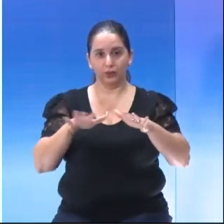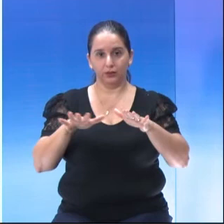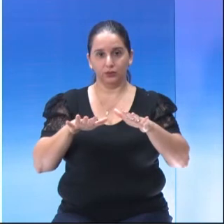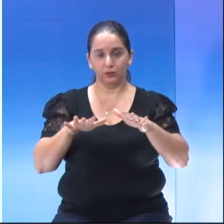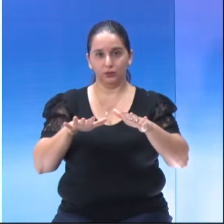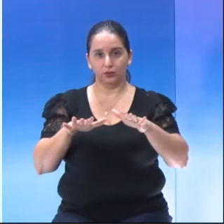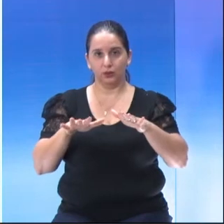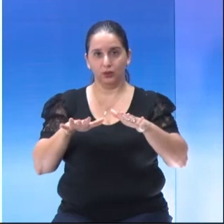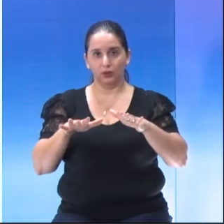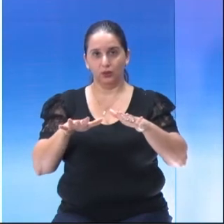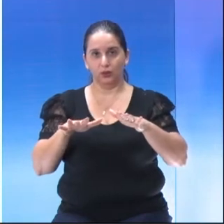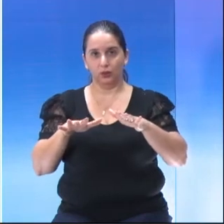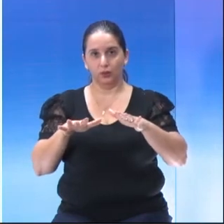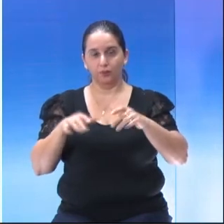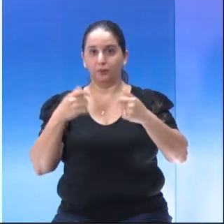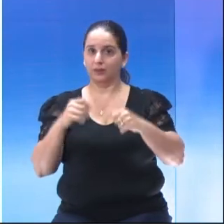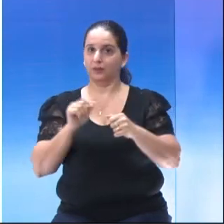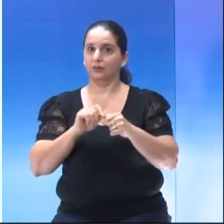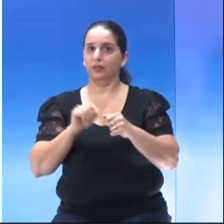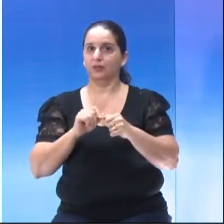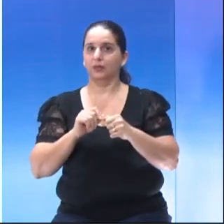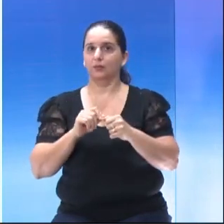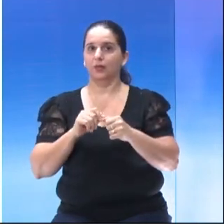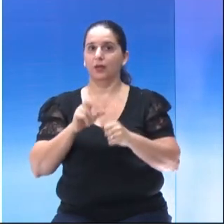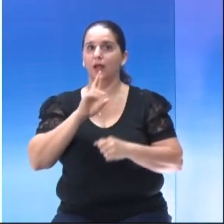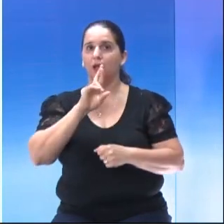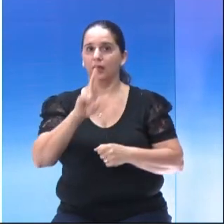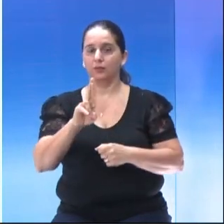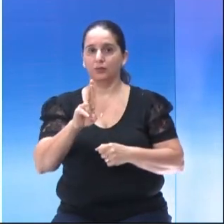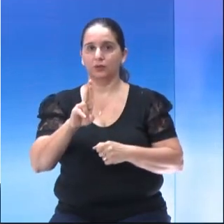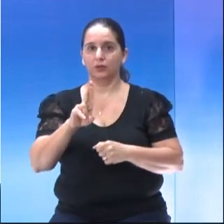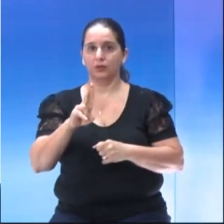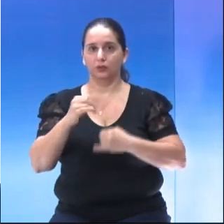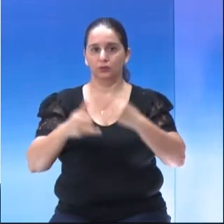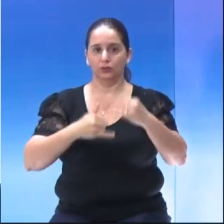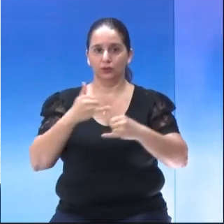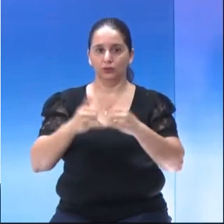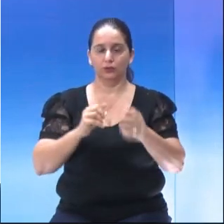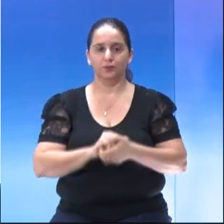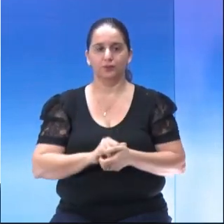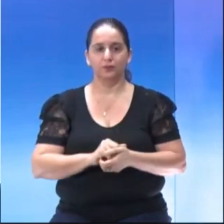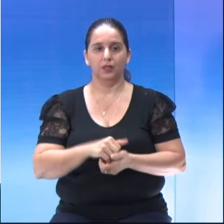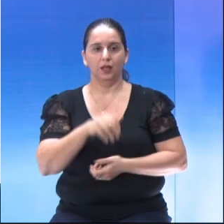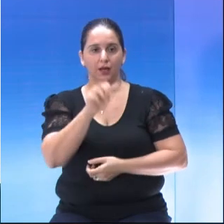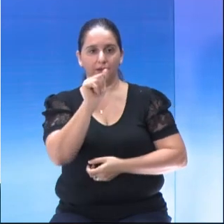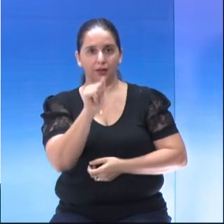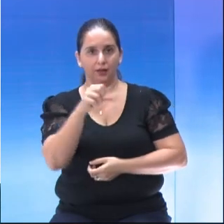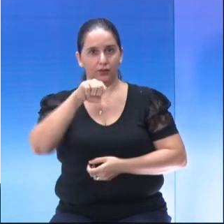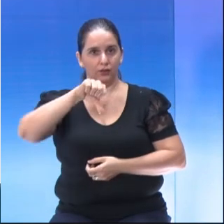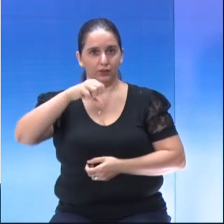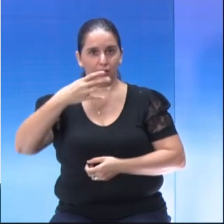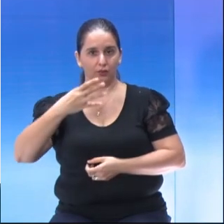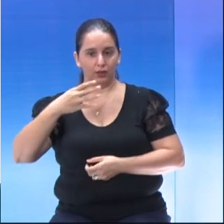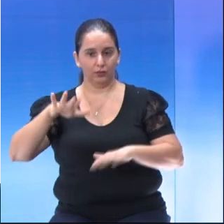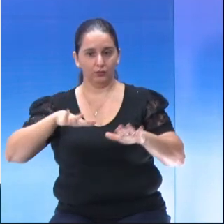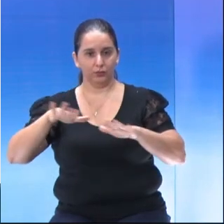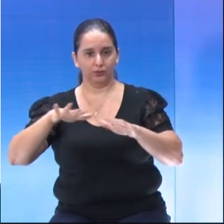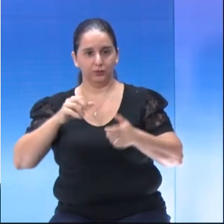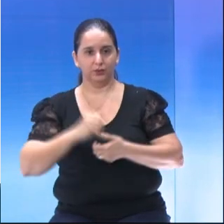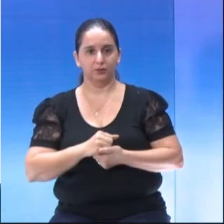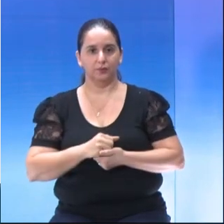quantos movimentos, no mínimo, eu tenho que fazer para zerar esse jogo? Ele diz o seguinte, letra